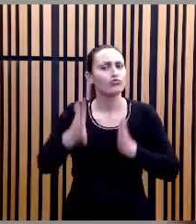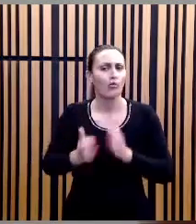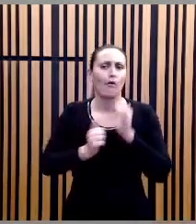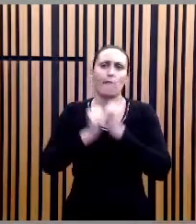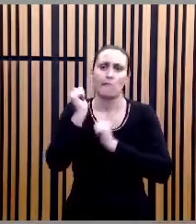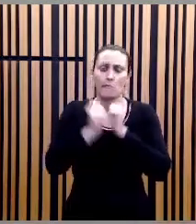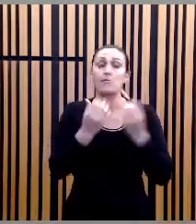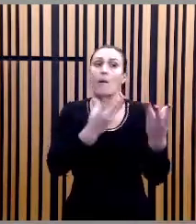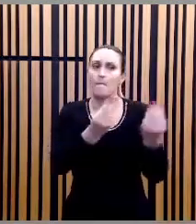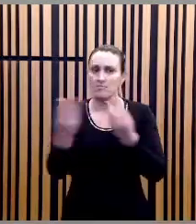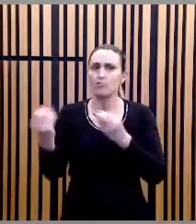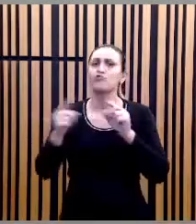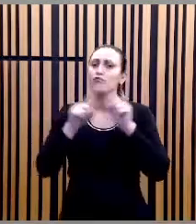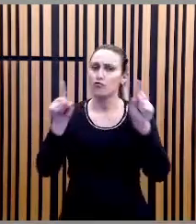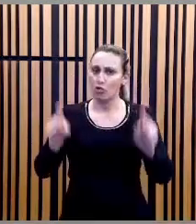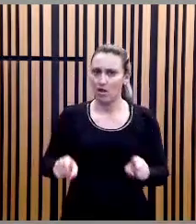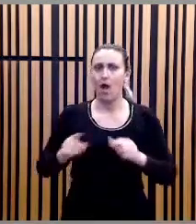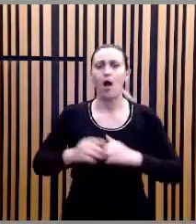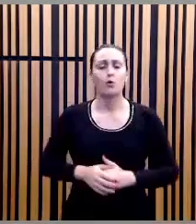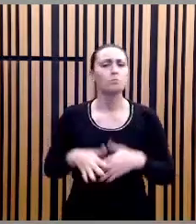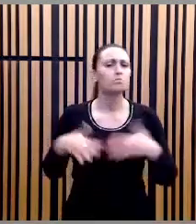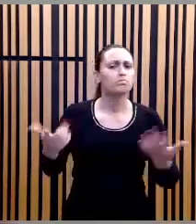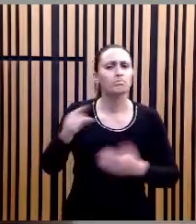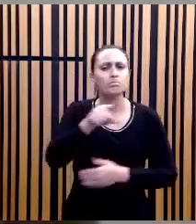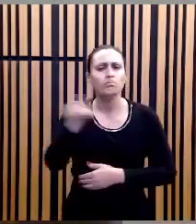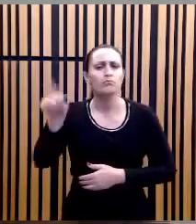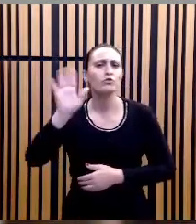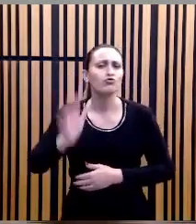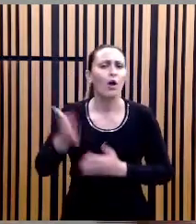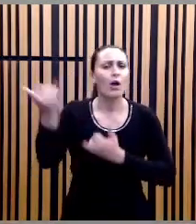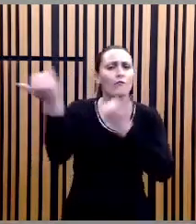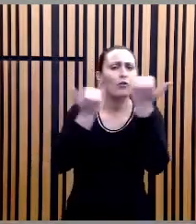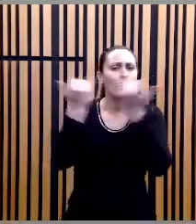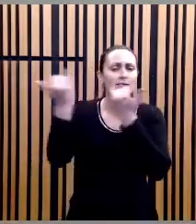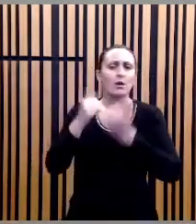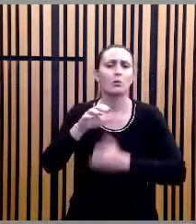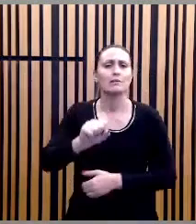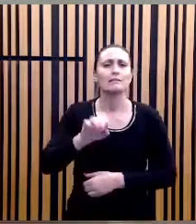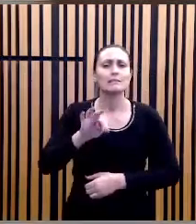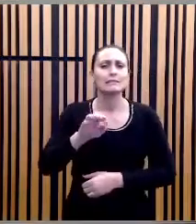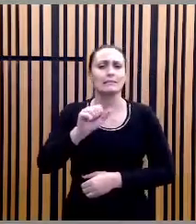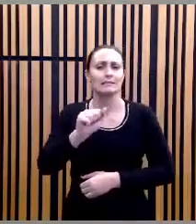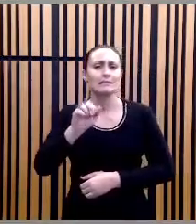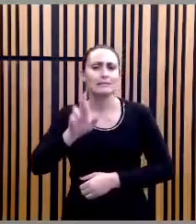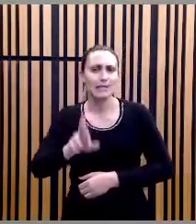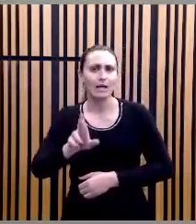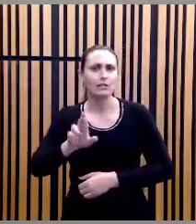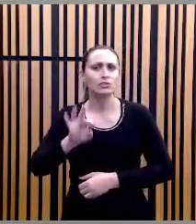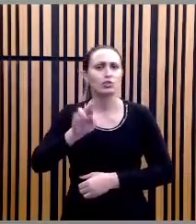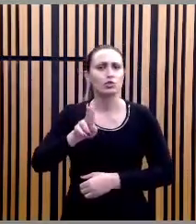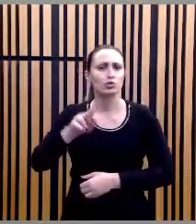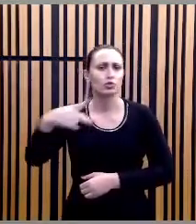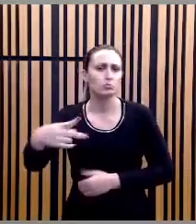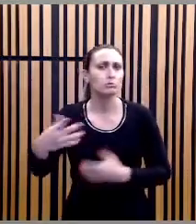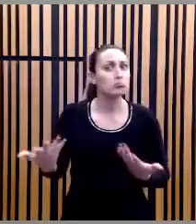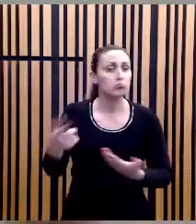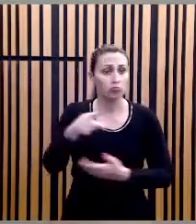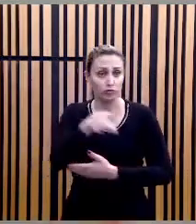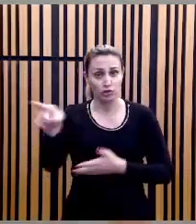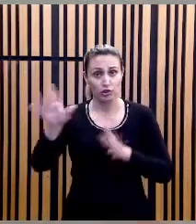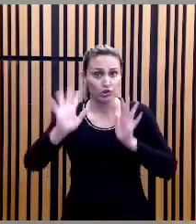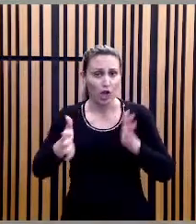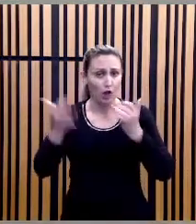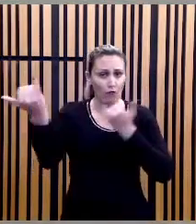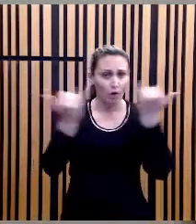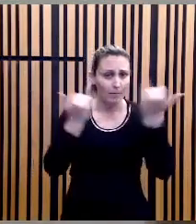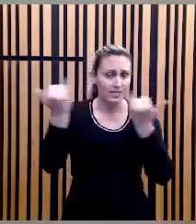bastante funcionários. Alguém aí já ouviu falar da SAP? Tá me escutando? Tem vontade daqui a pouco de trabalhar lá?